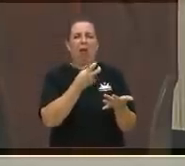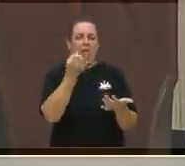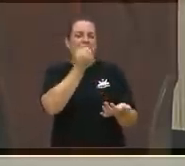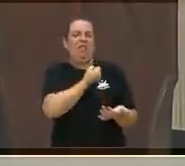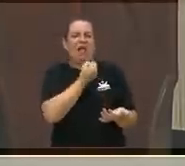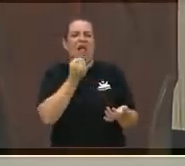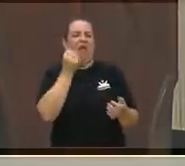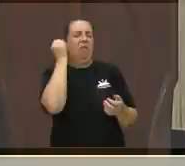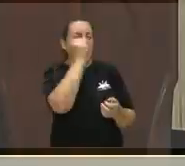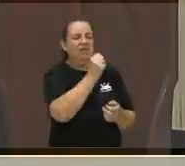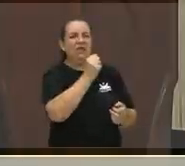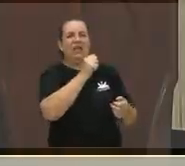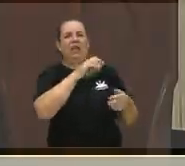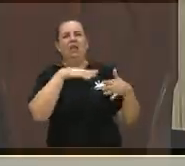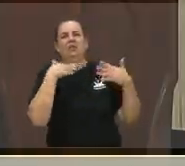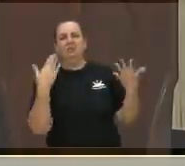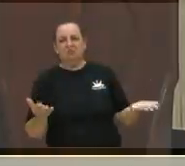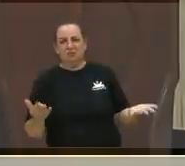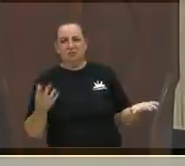coração